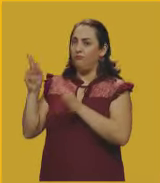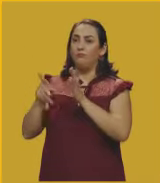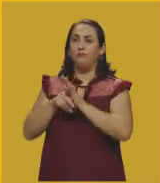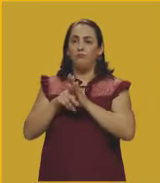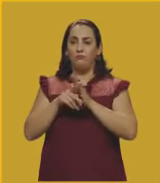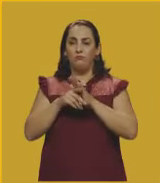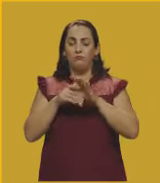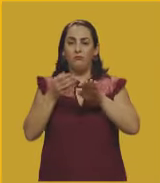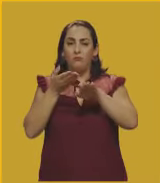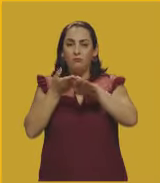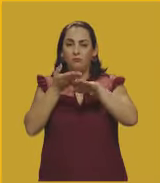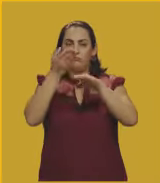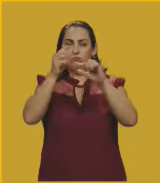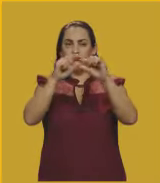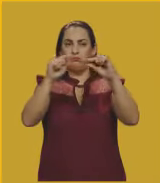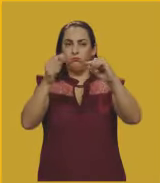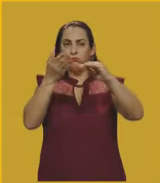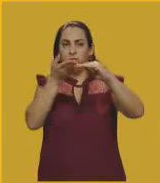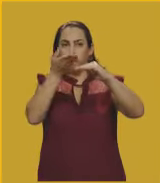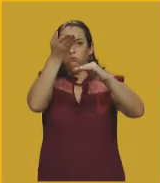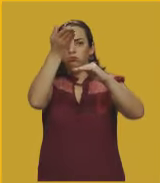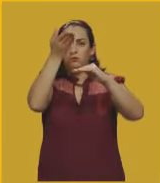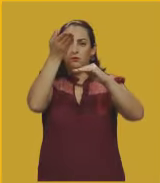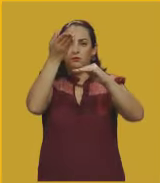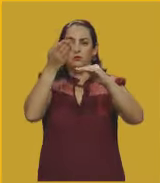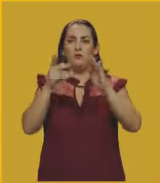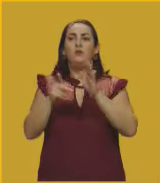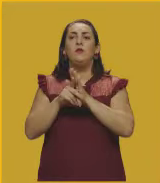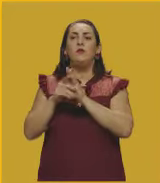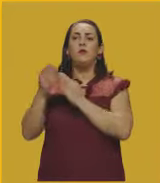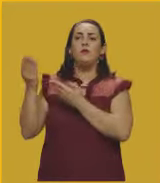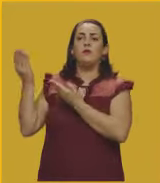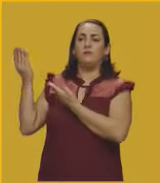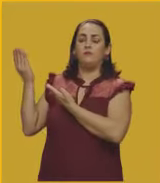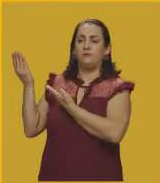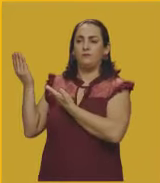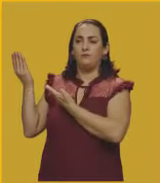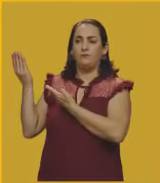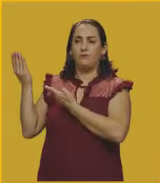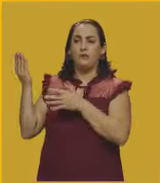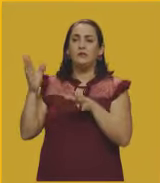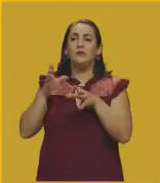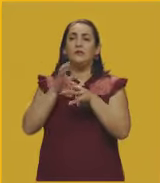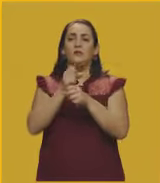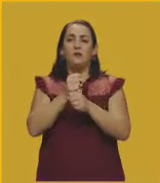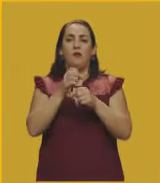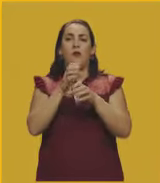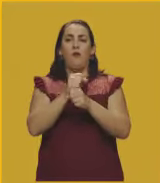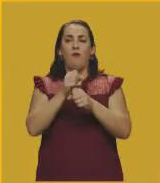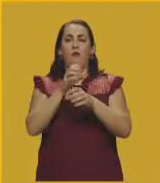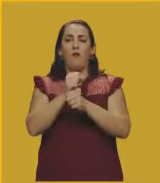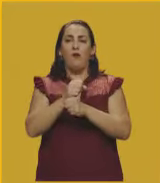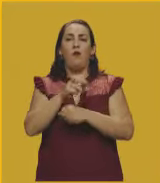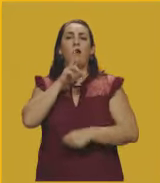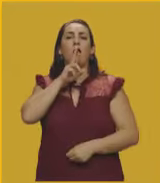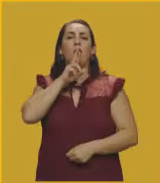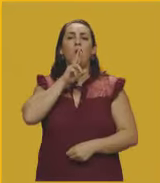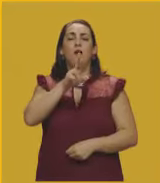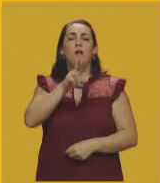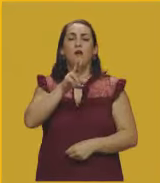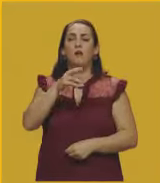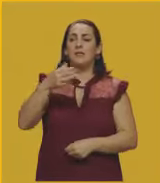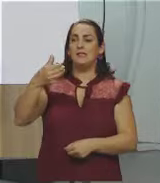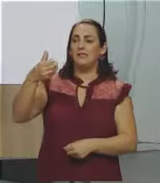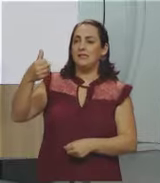R5, igual eu mostrei para vocês, e isso está em série com R1. Então, fazendo os cálculos, vocês vão encontrar 6